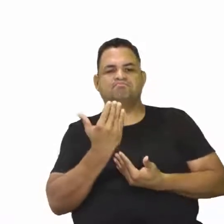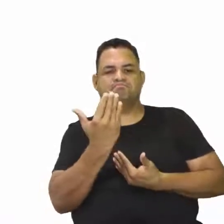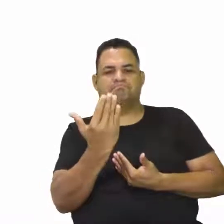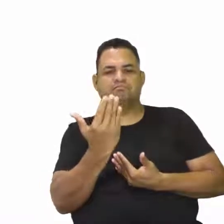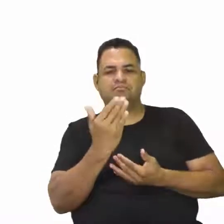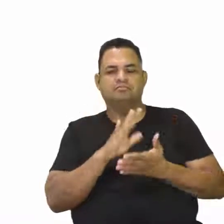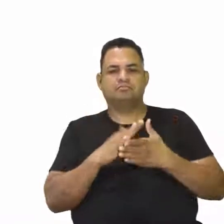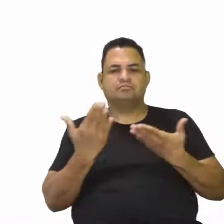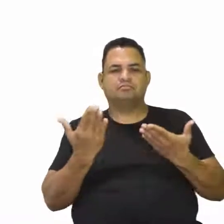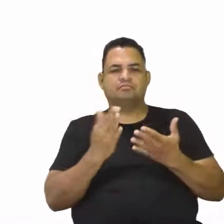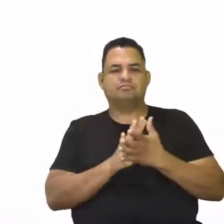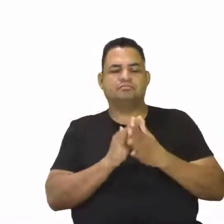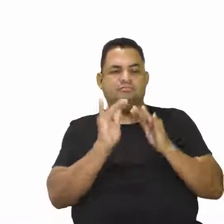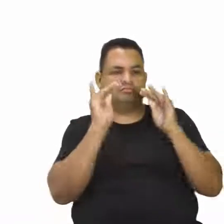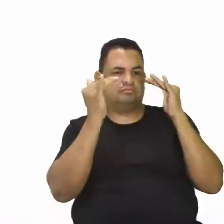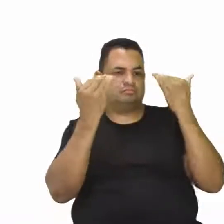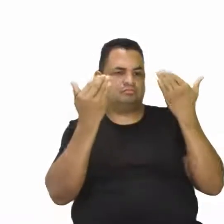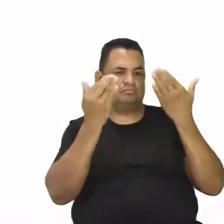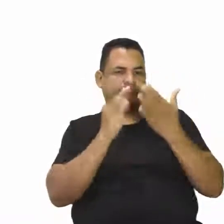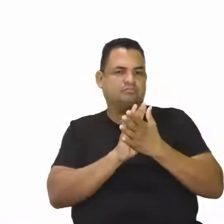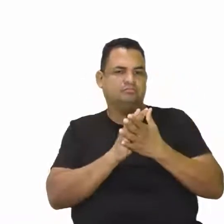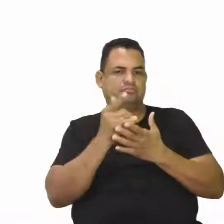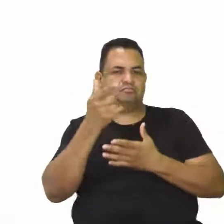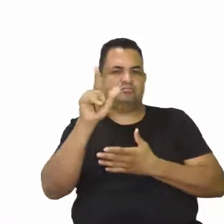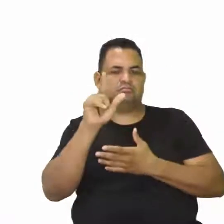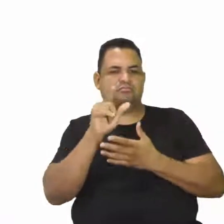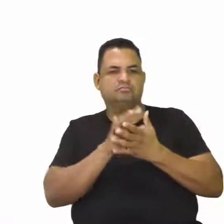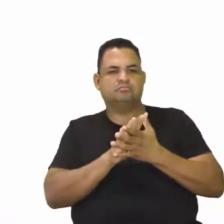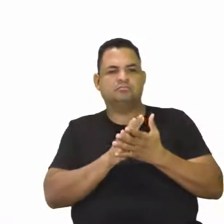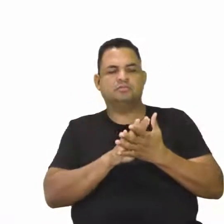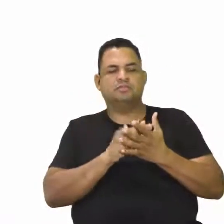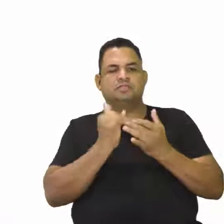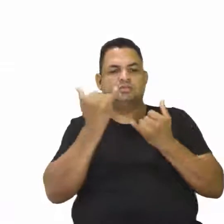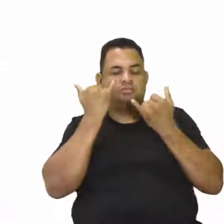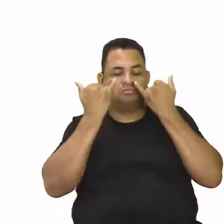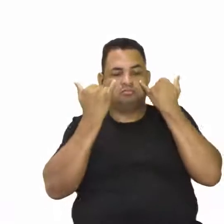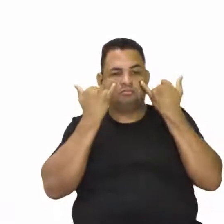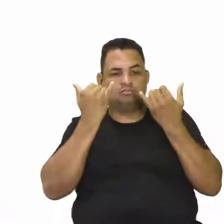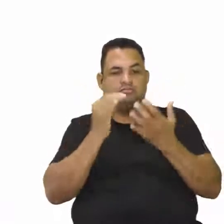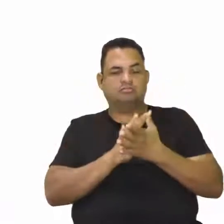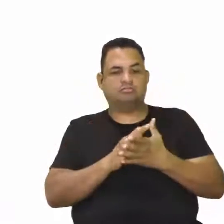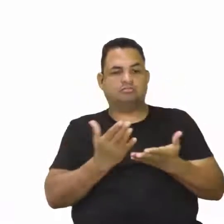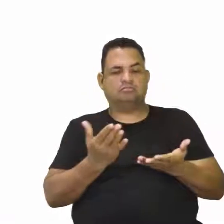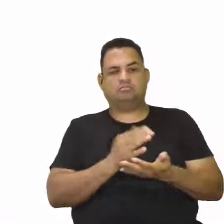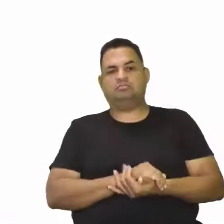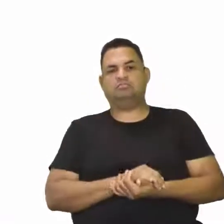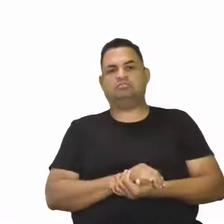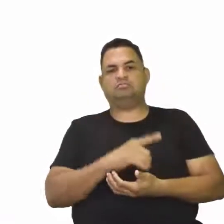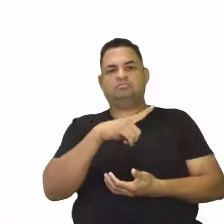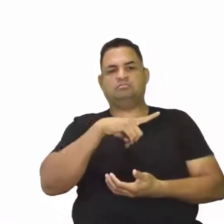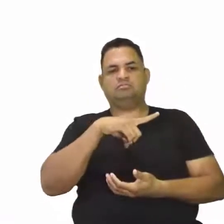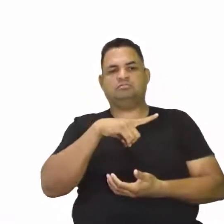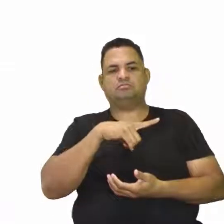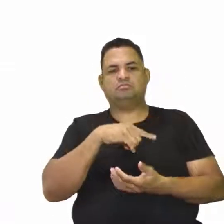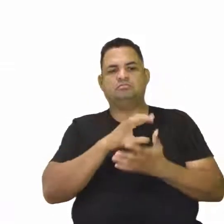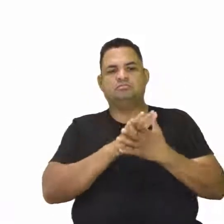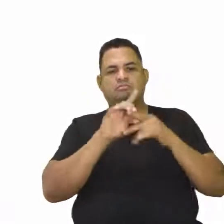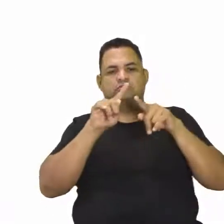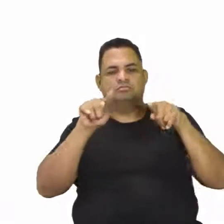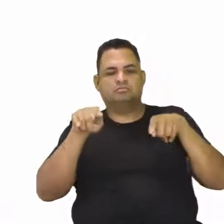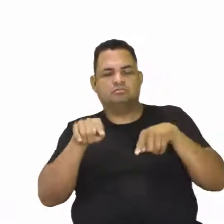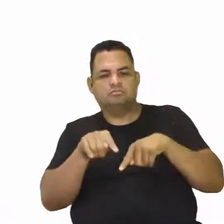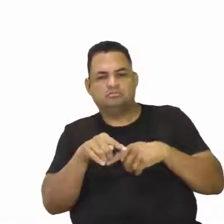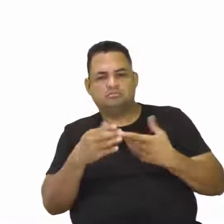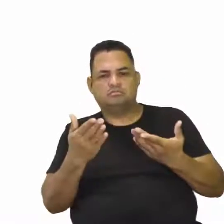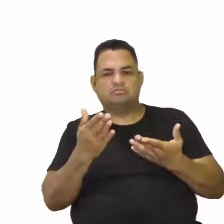com que a gente chame mais atenção às outras as coisas. As informações, né? Tem então, mais. Tem as tabelas